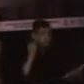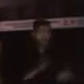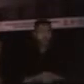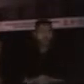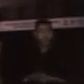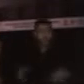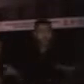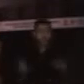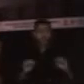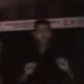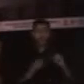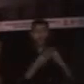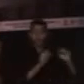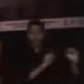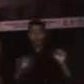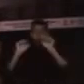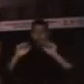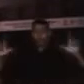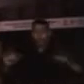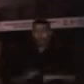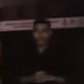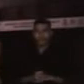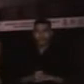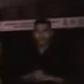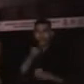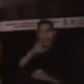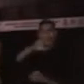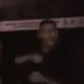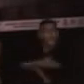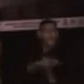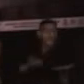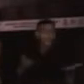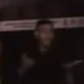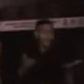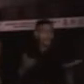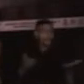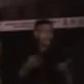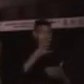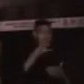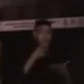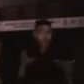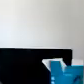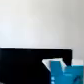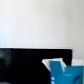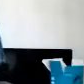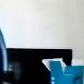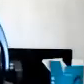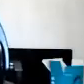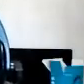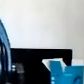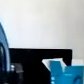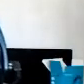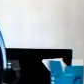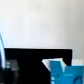apresentação Pode ser? Então muito Boa tarde a todos Que estão Assistindo aí Então eu